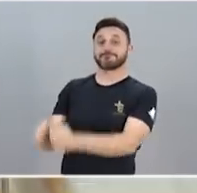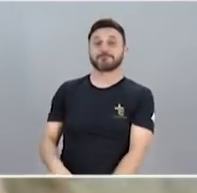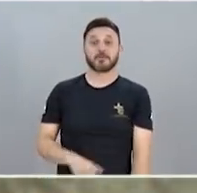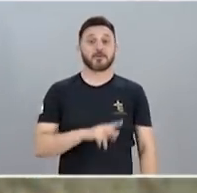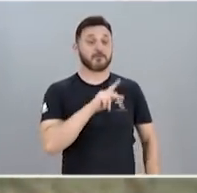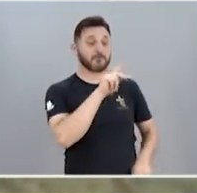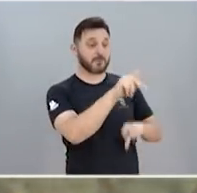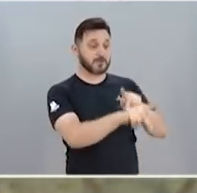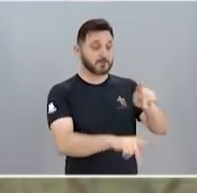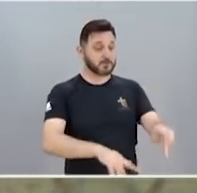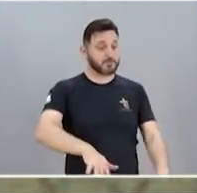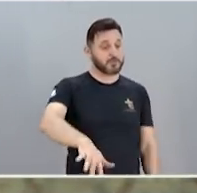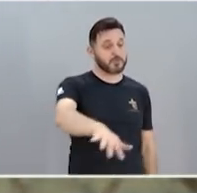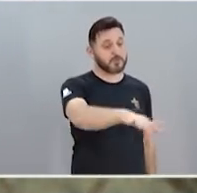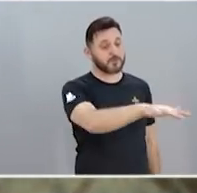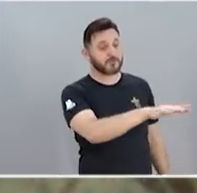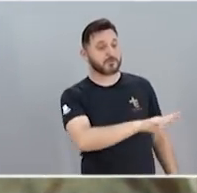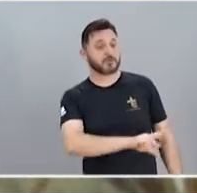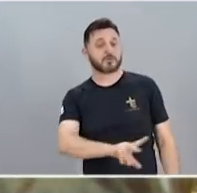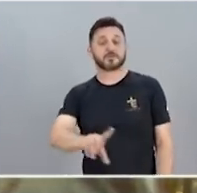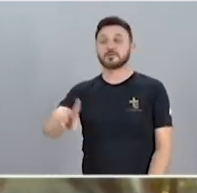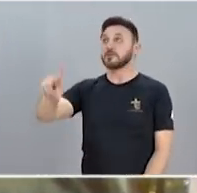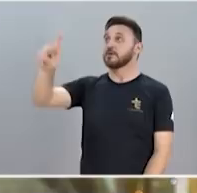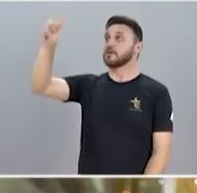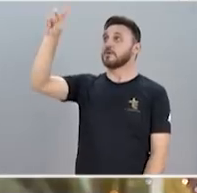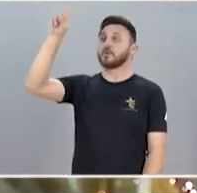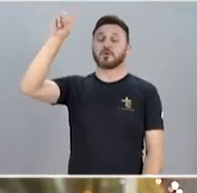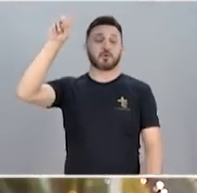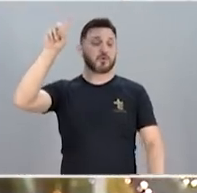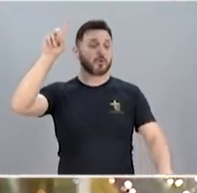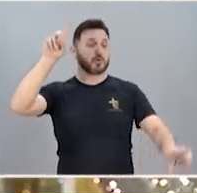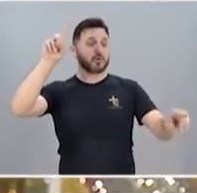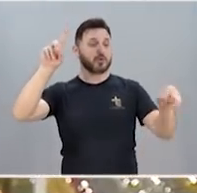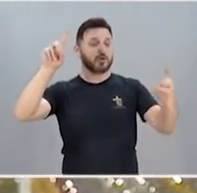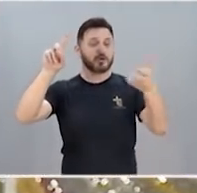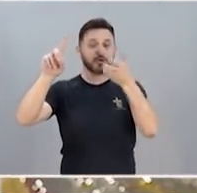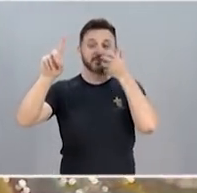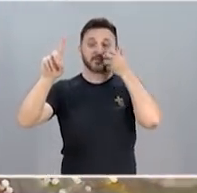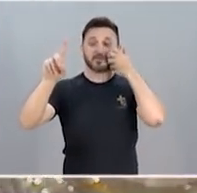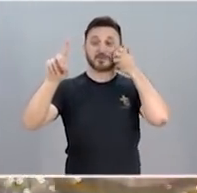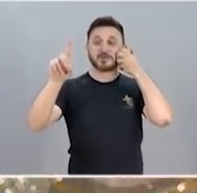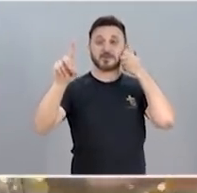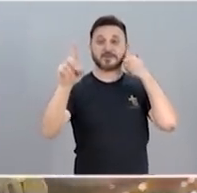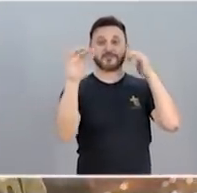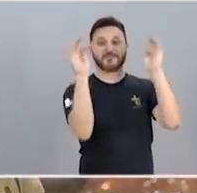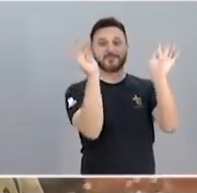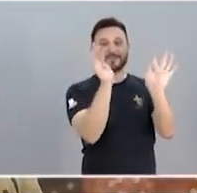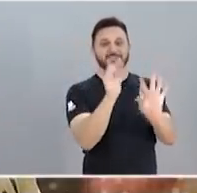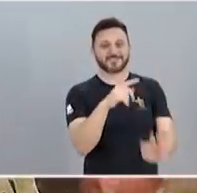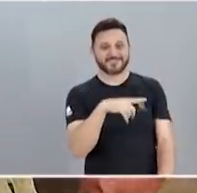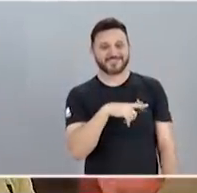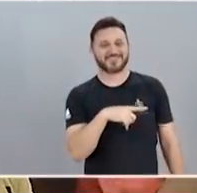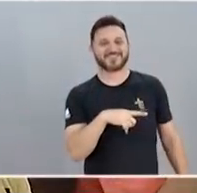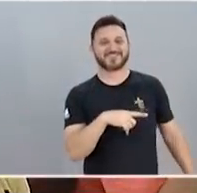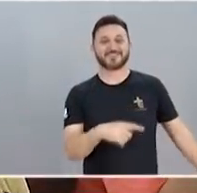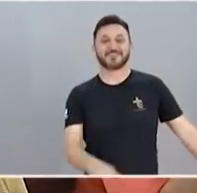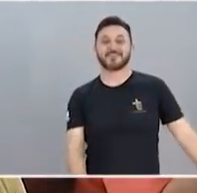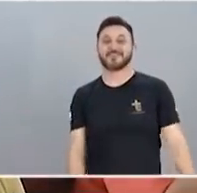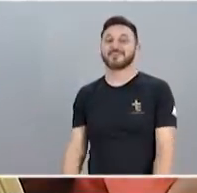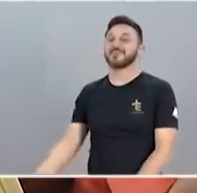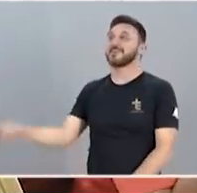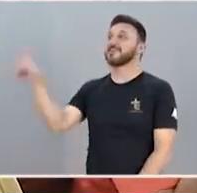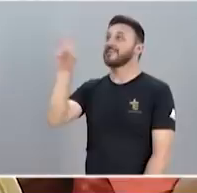esperamos. Feliz o povo que o Senhor escolheu por sua